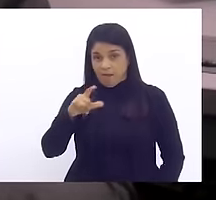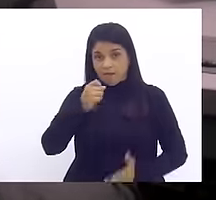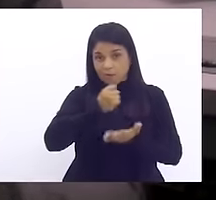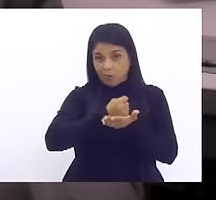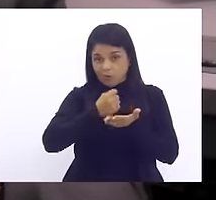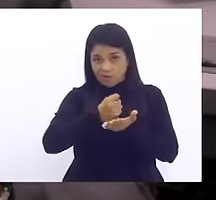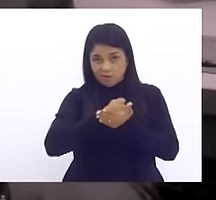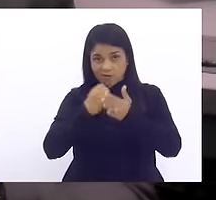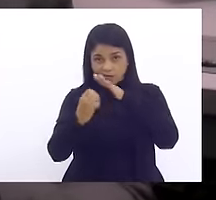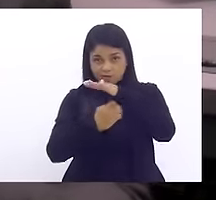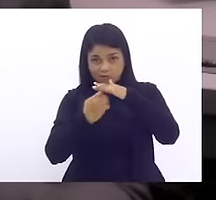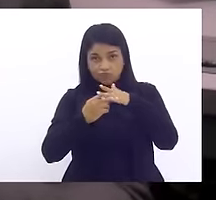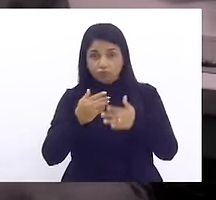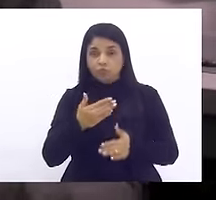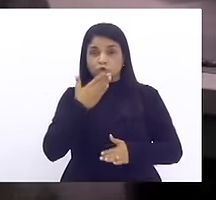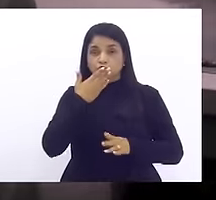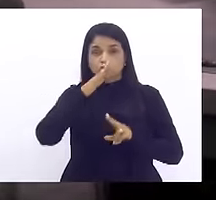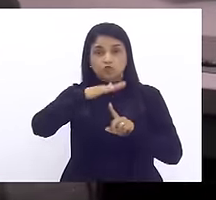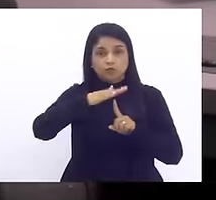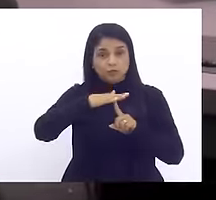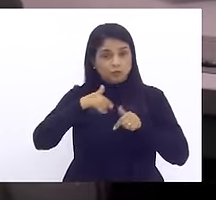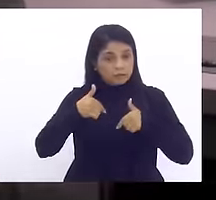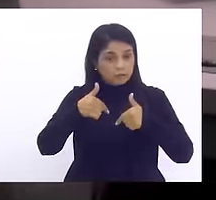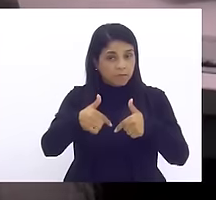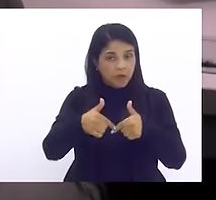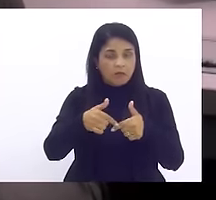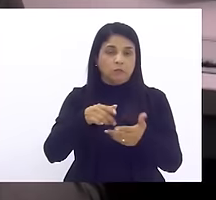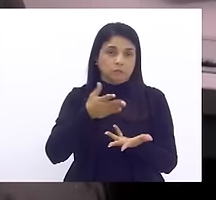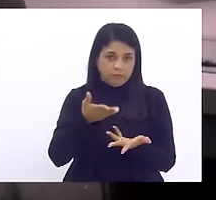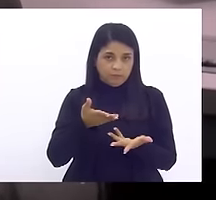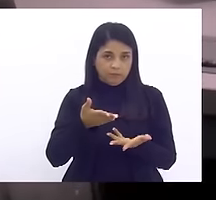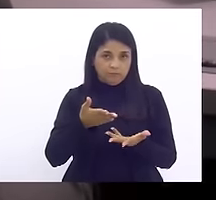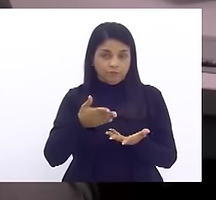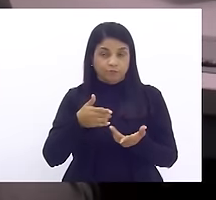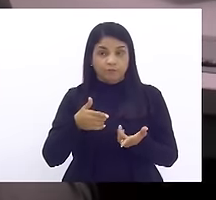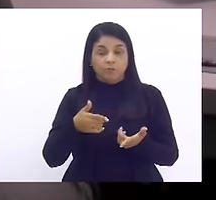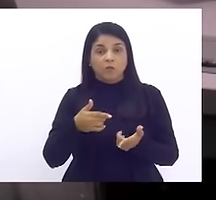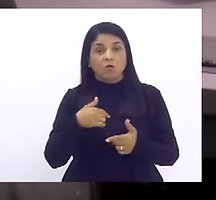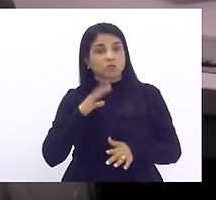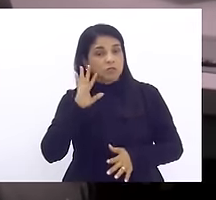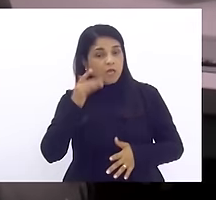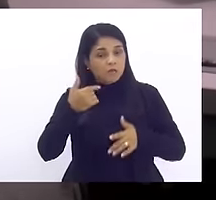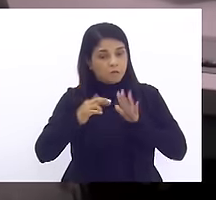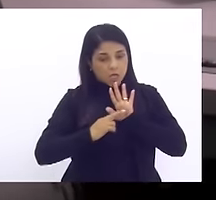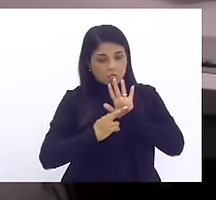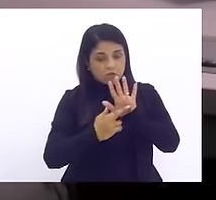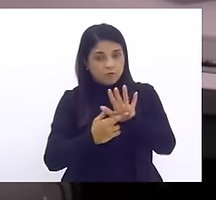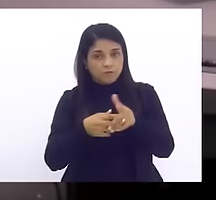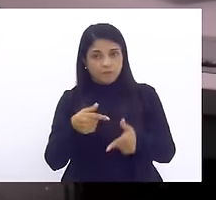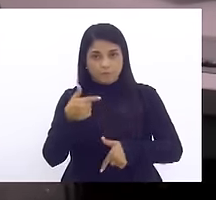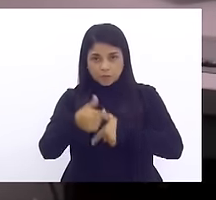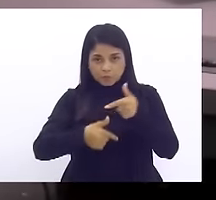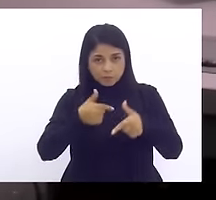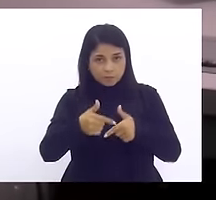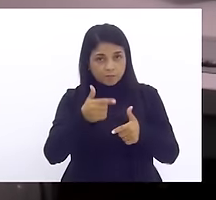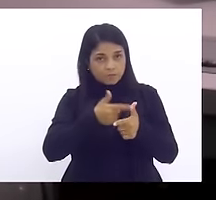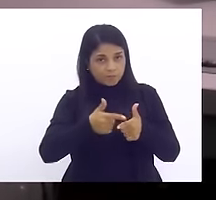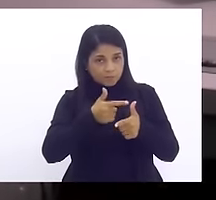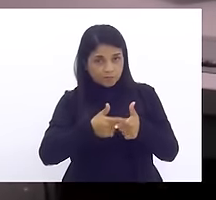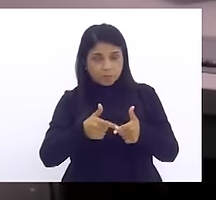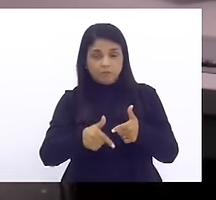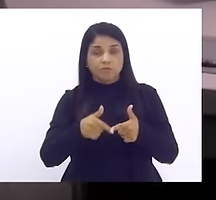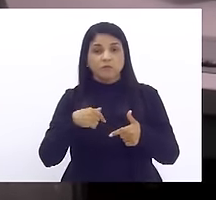realizar um tipo de serviço quando a gente está aqui à disposição para resolver os problemas porque como eu falei no início desculpa ser